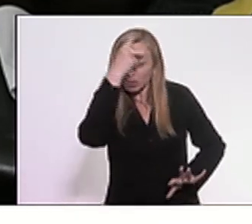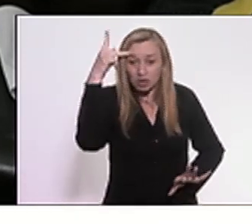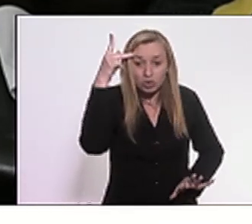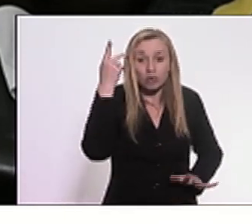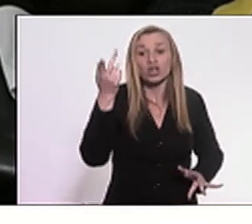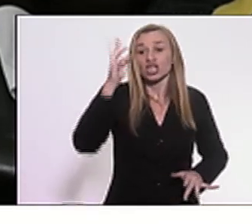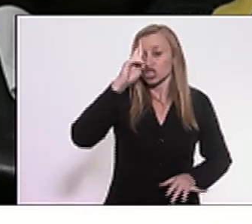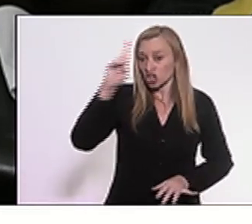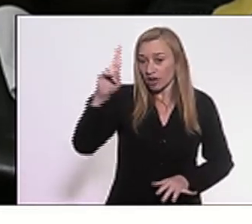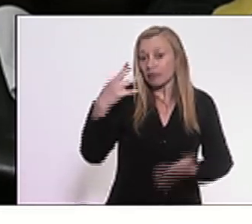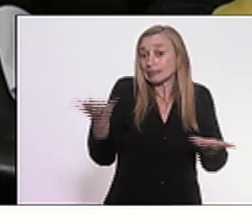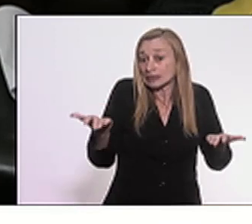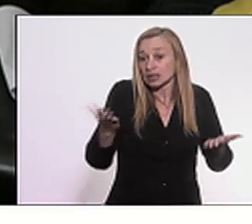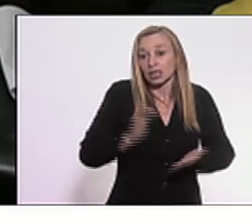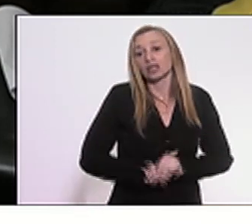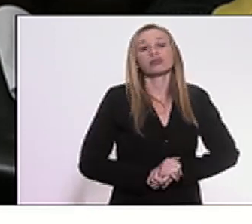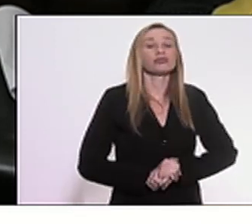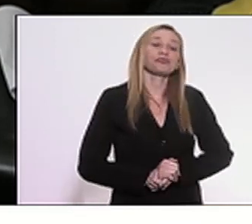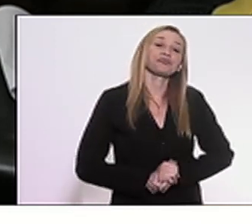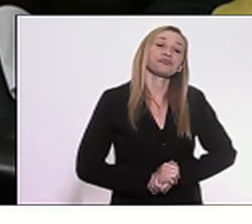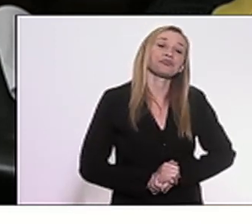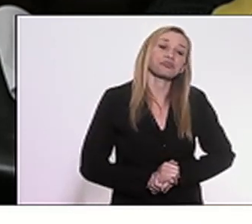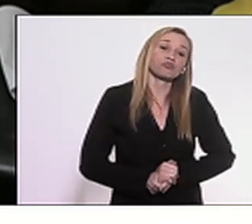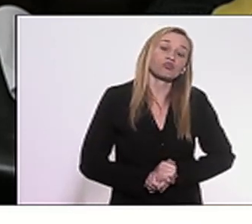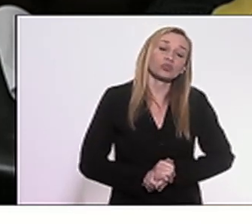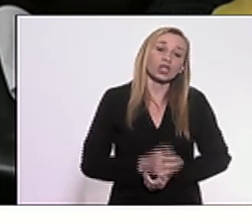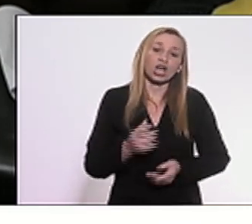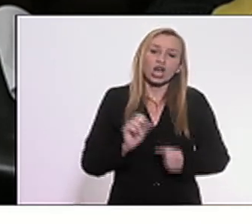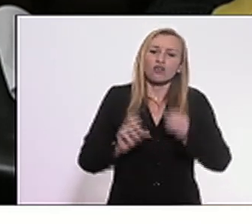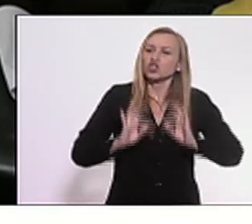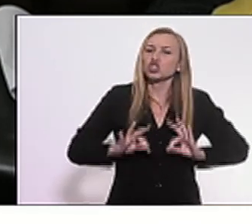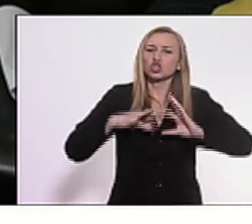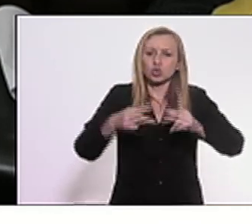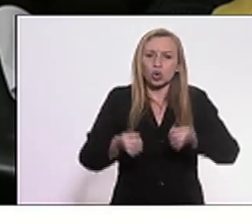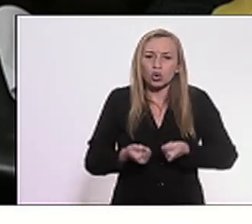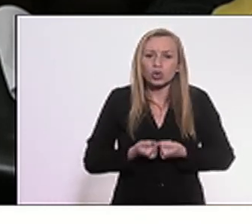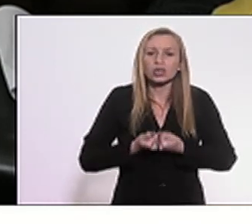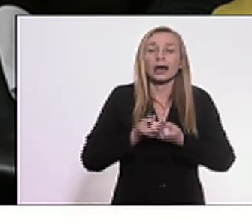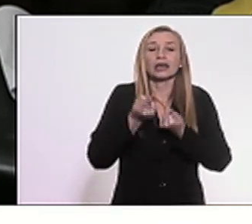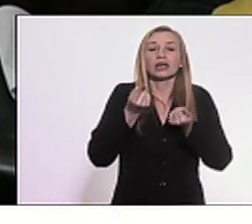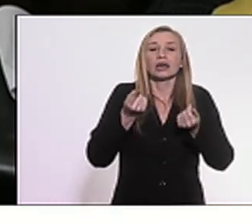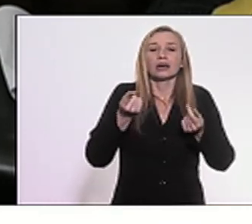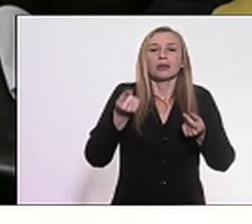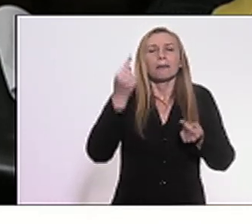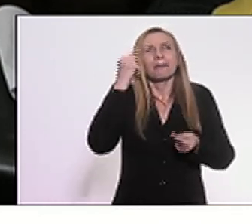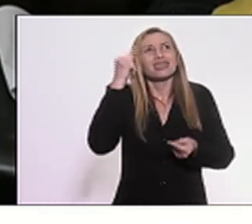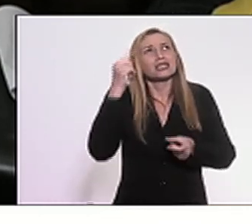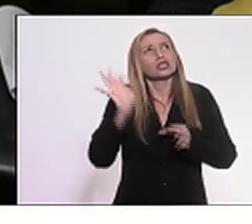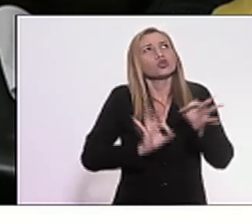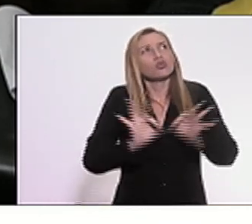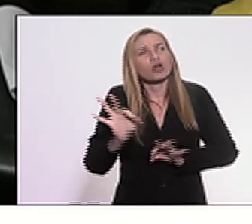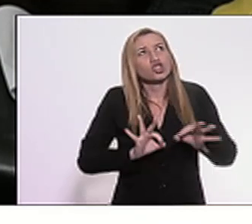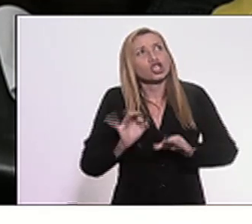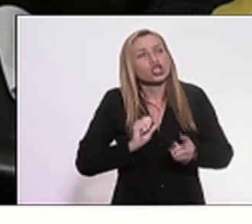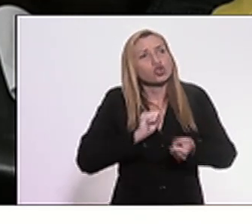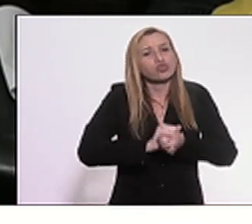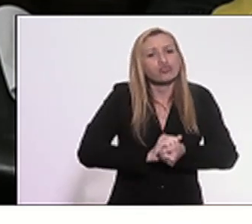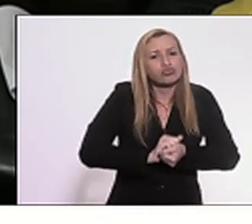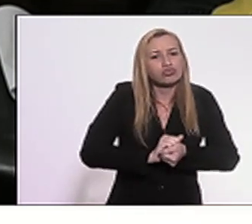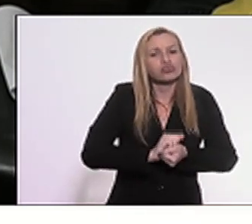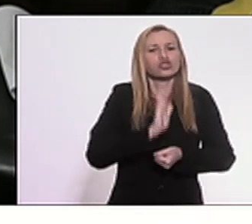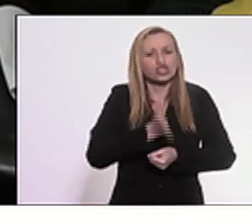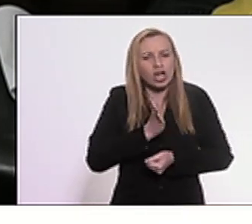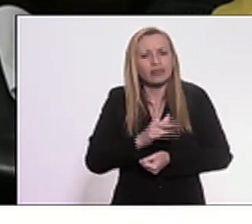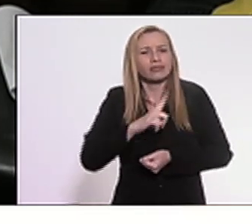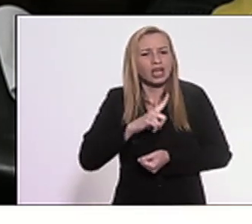chefias represárias. Eu fiz toda uma exposição aqui pensando que esse projeto tinha vindo junto com já existe um